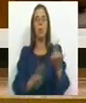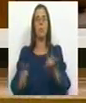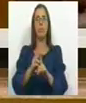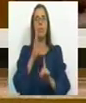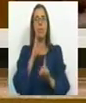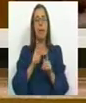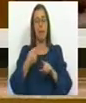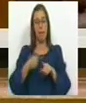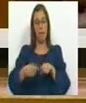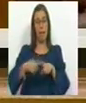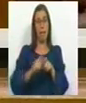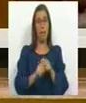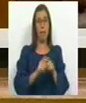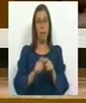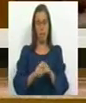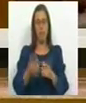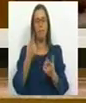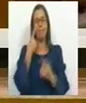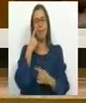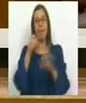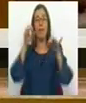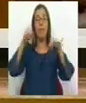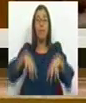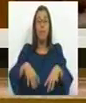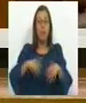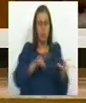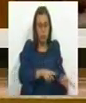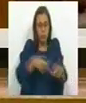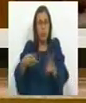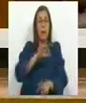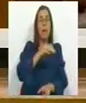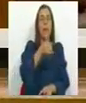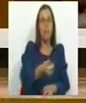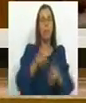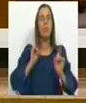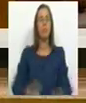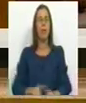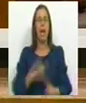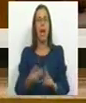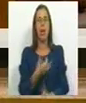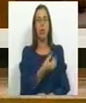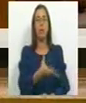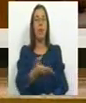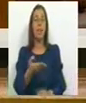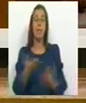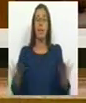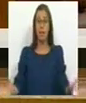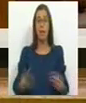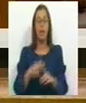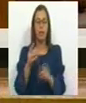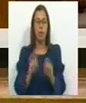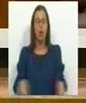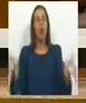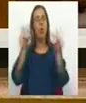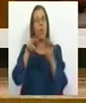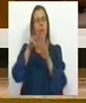aumento das rendas que se vão registar no final do período transitório, ou seja, a partir de 2017, pelo que o